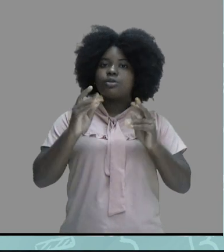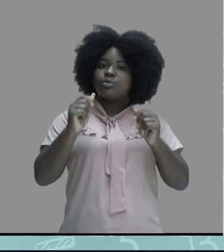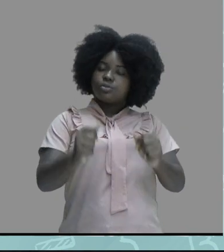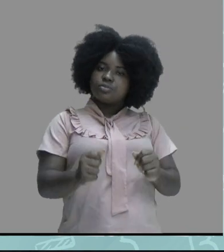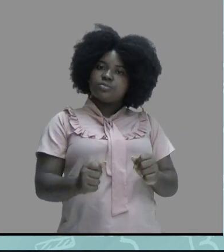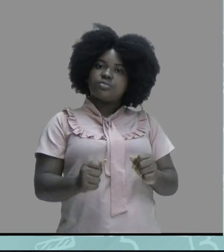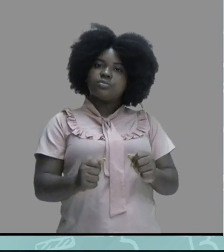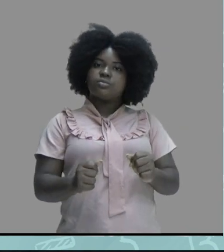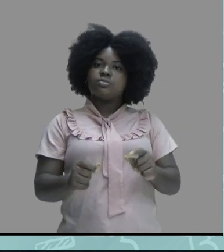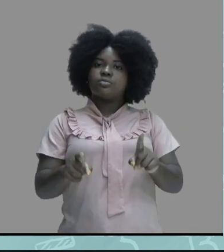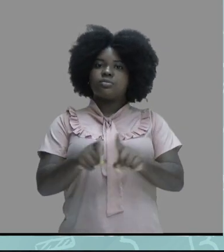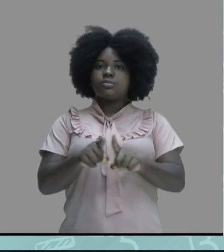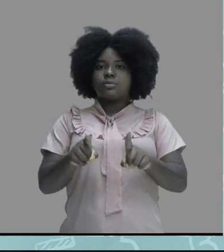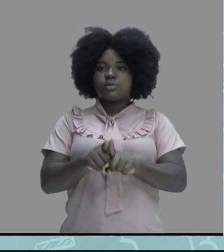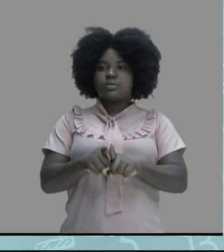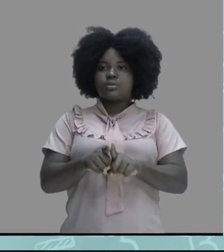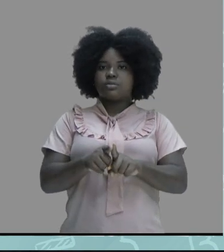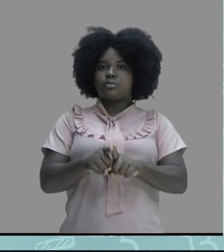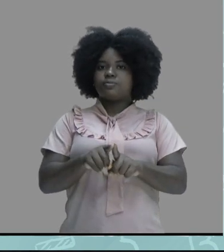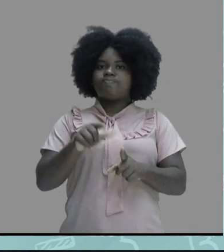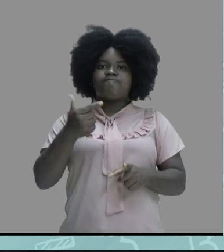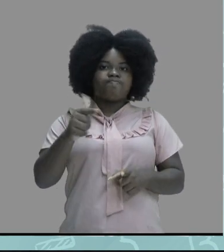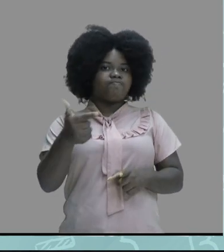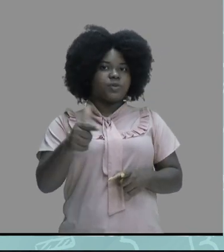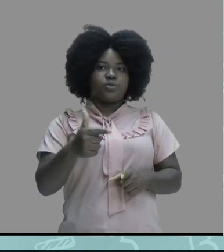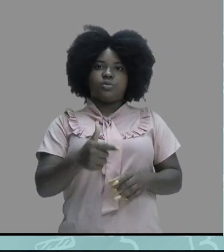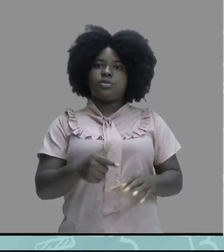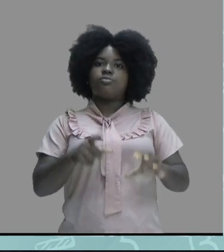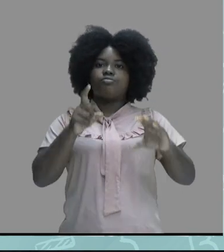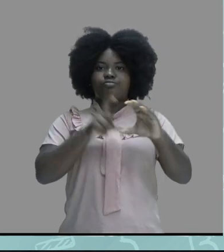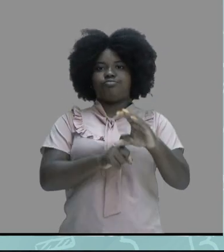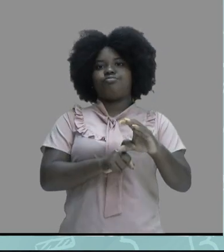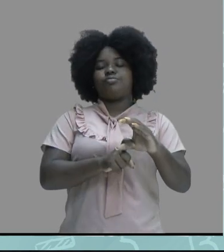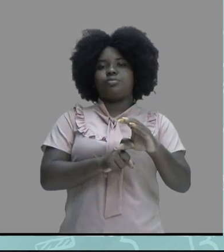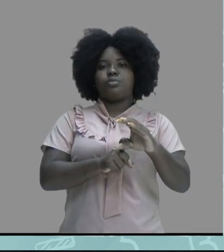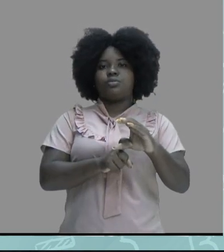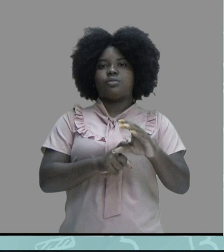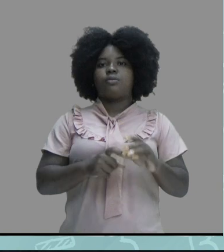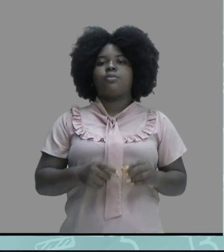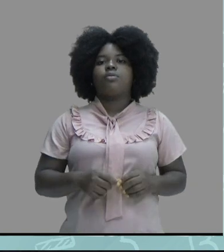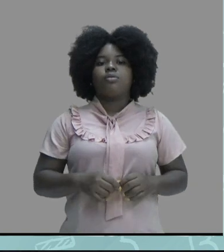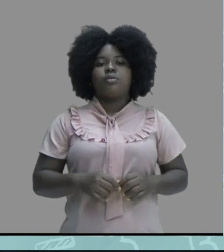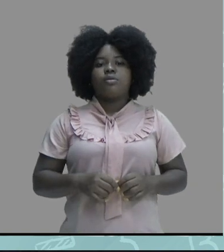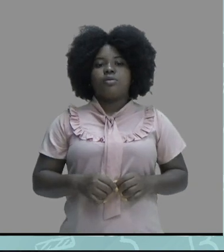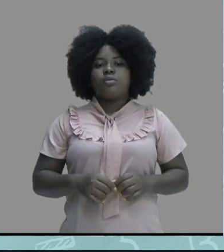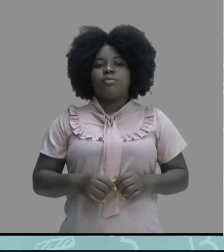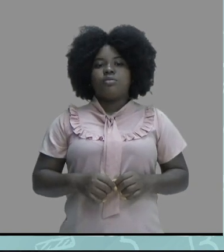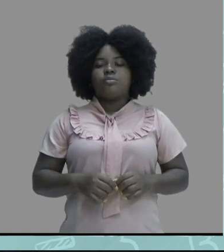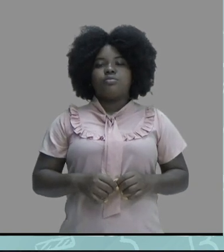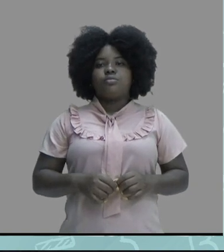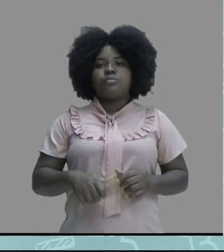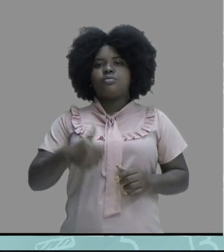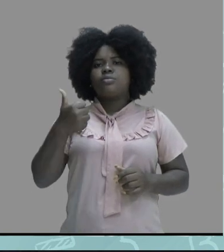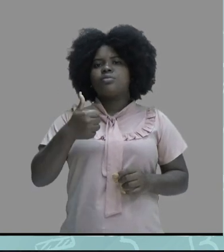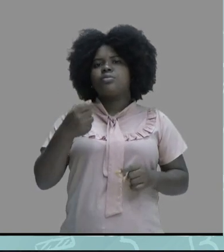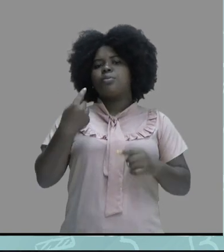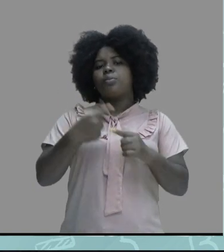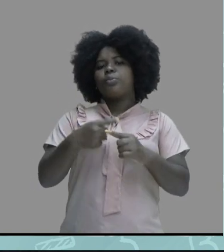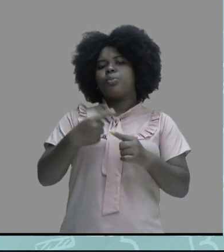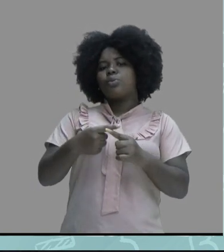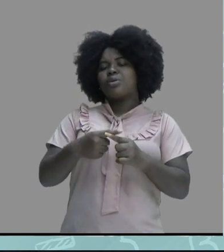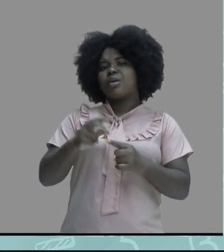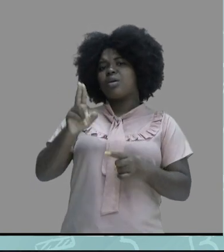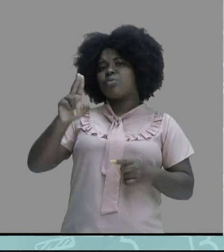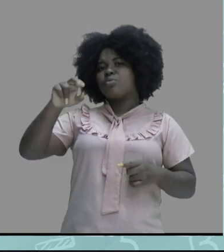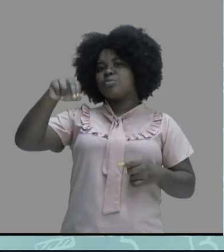indivisíveis e interdependentes. Vamos devagar? Vamos entender cada parte dessa? Vamos lá. Primeiro, por que os direitos humanos